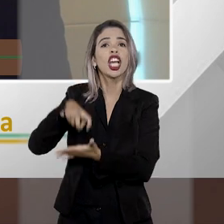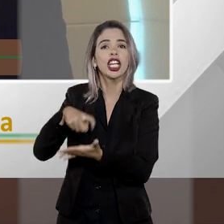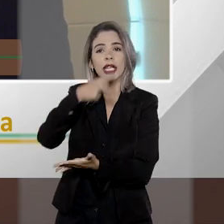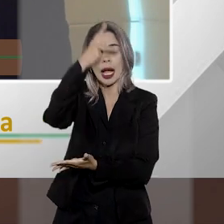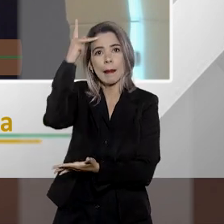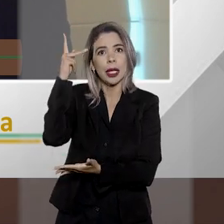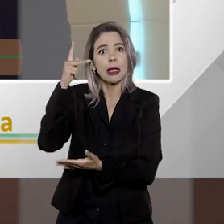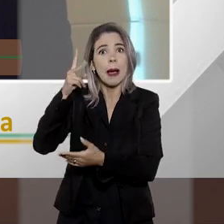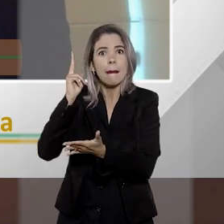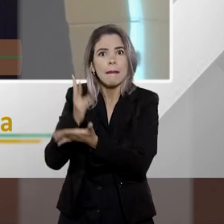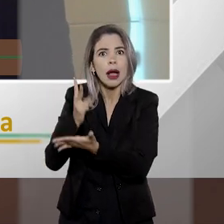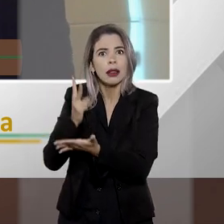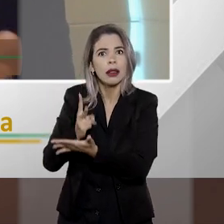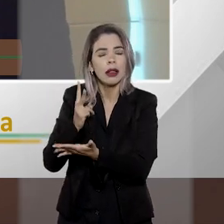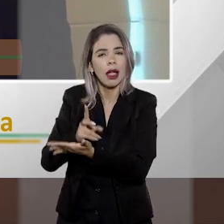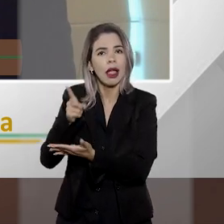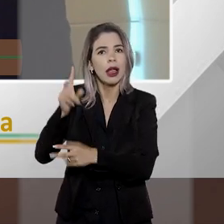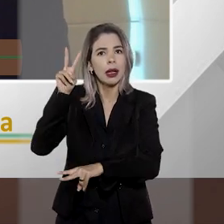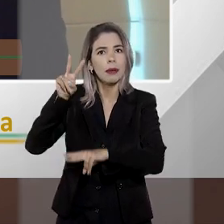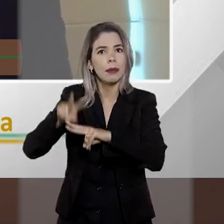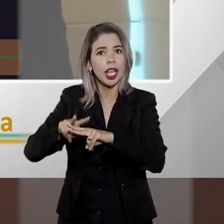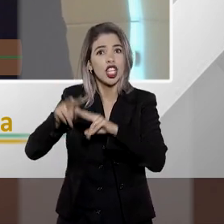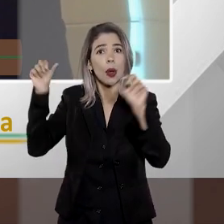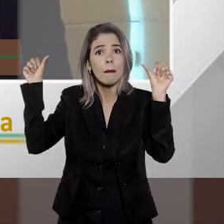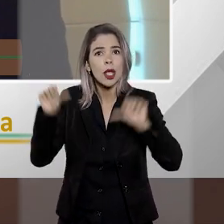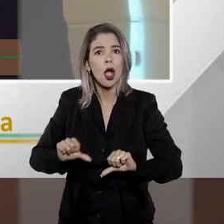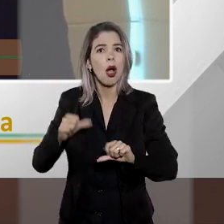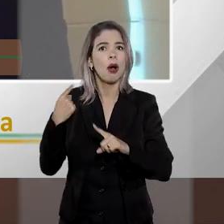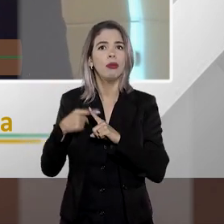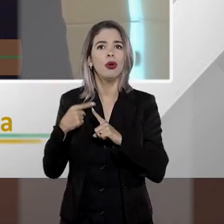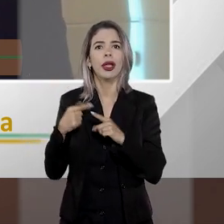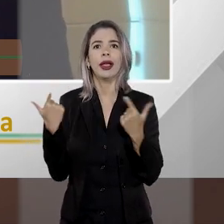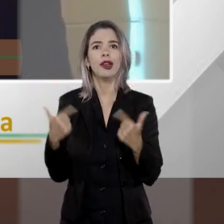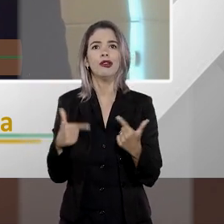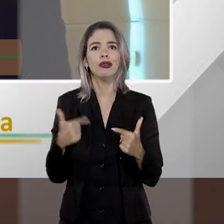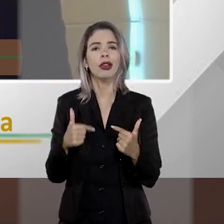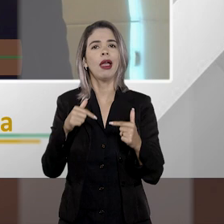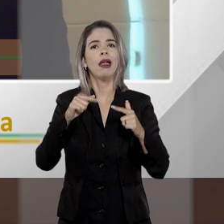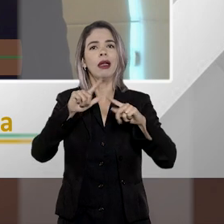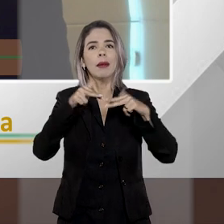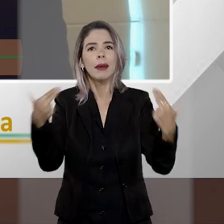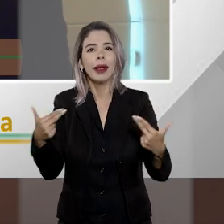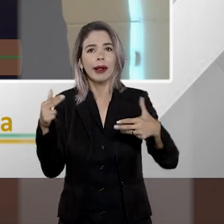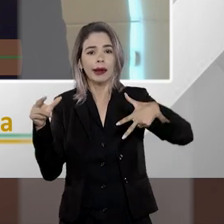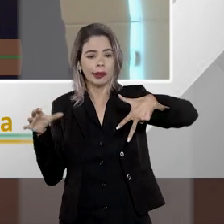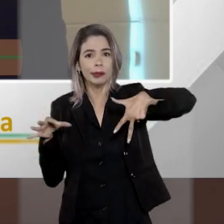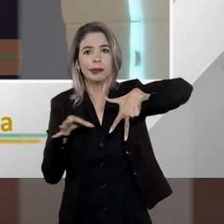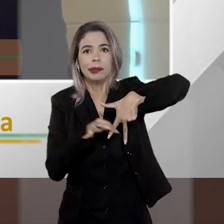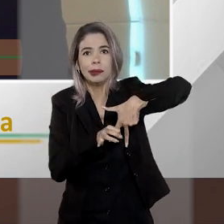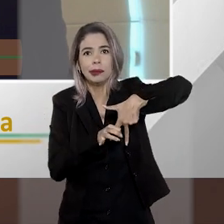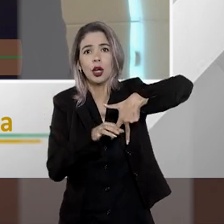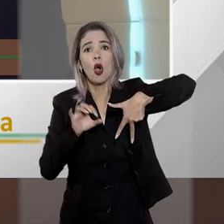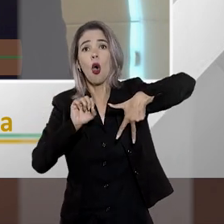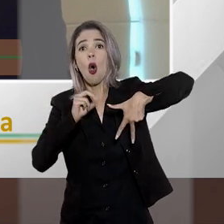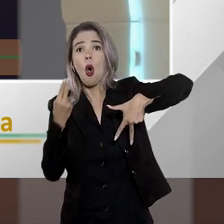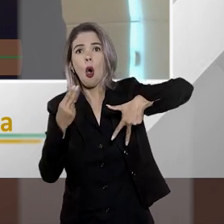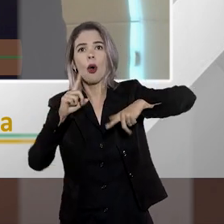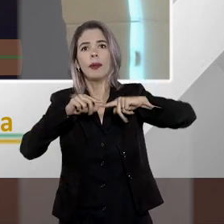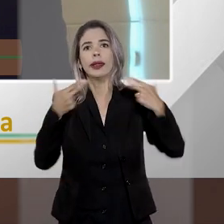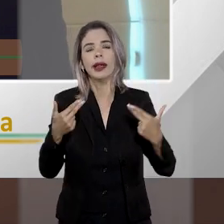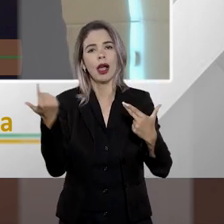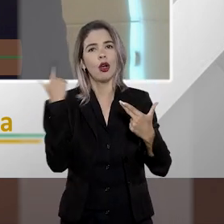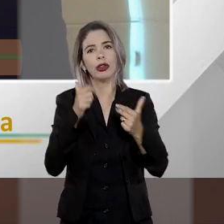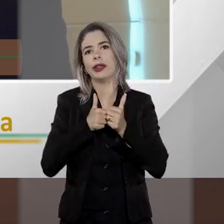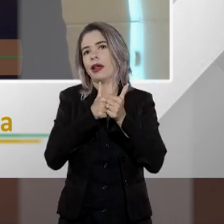réu, né, mantendo ele numa situação pior, porque simplesmente não tem uma tornozeleira ou um aparelho